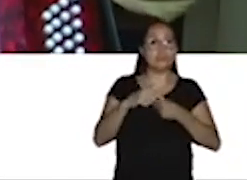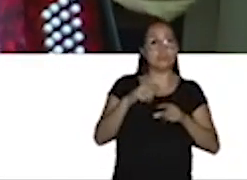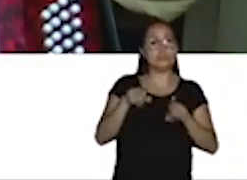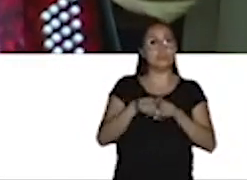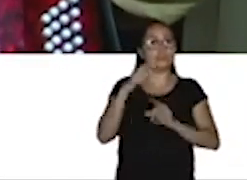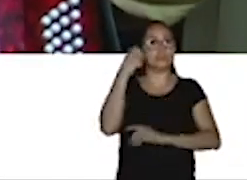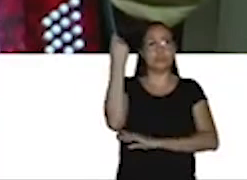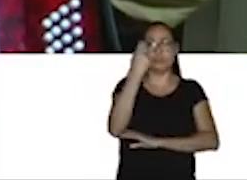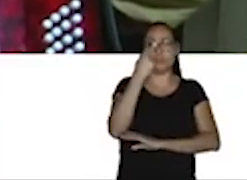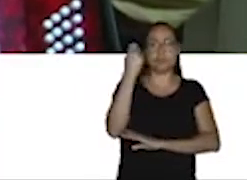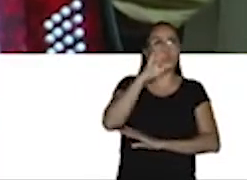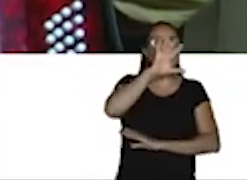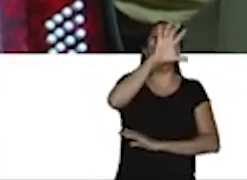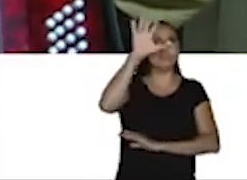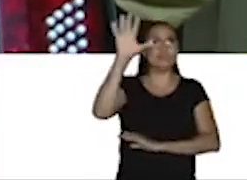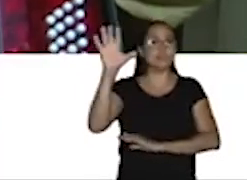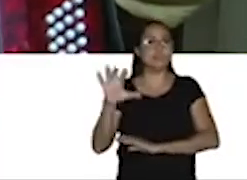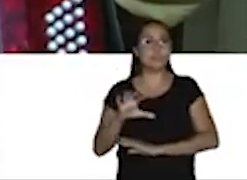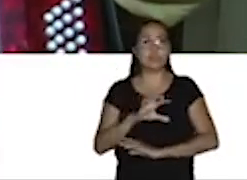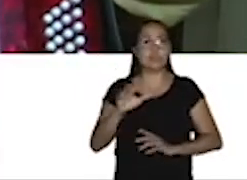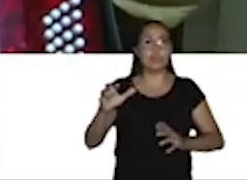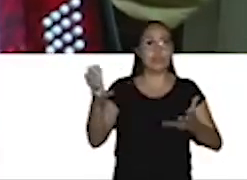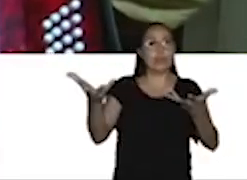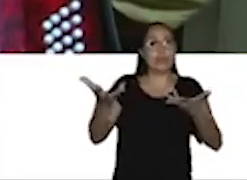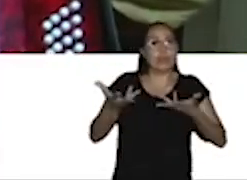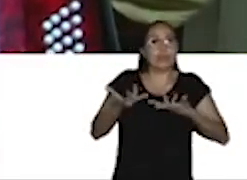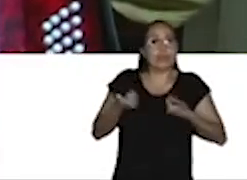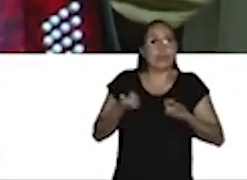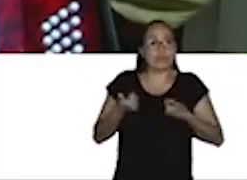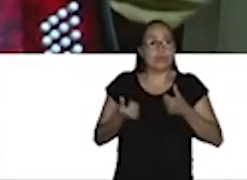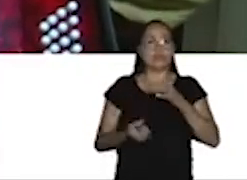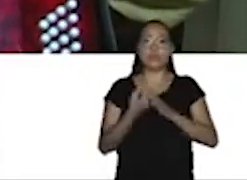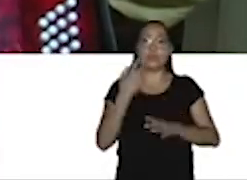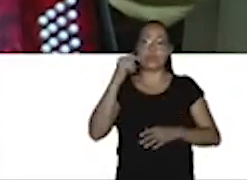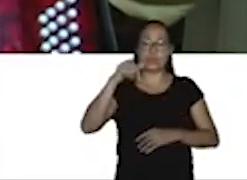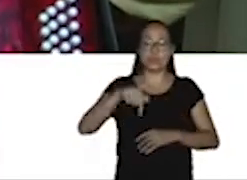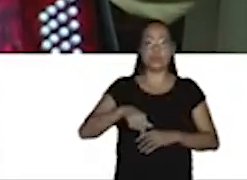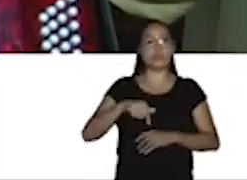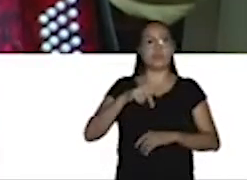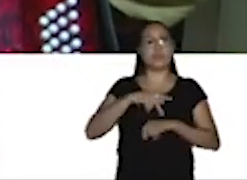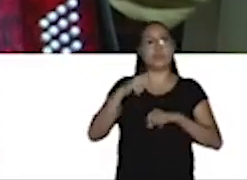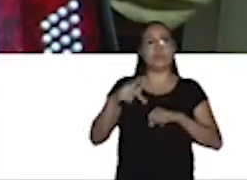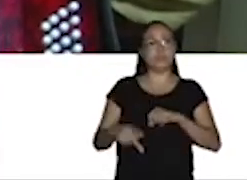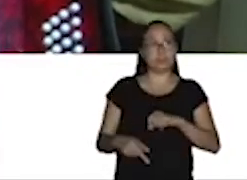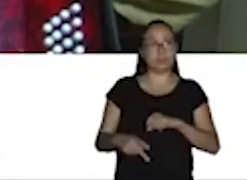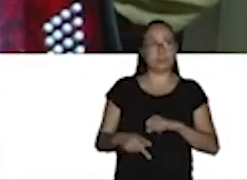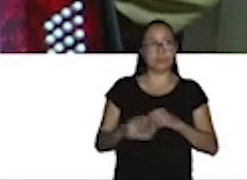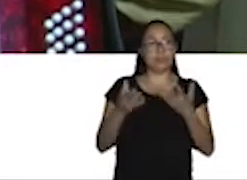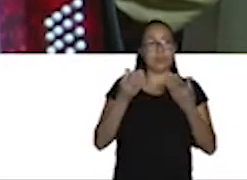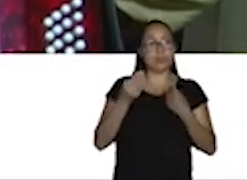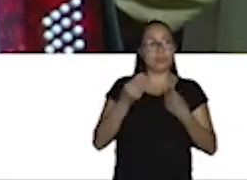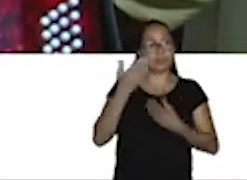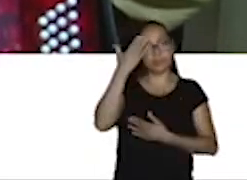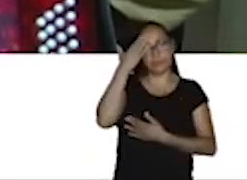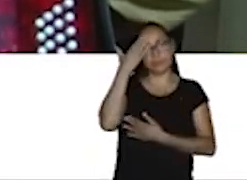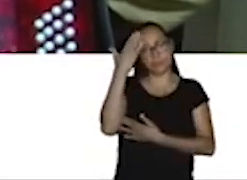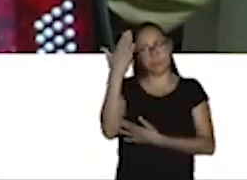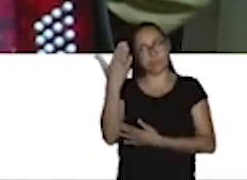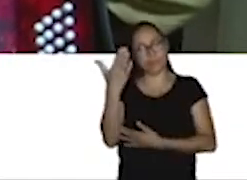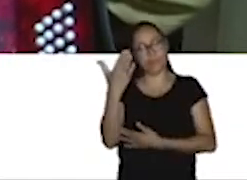inteiro, a qualidade da produção aqui de Passo Fundo. Então, gratidão